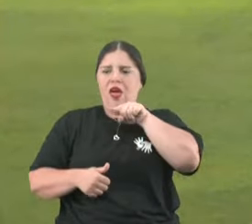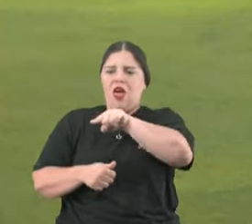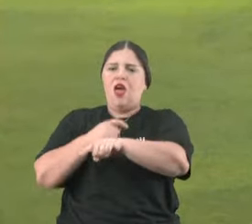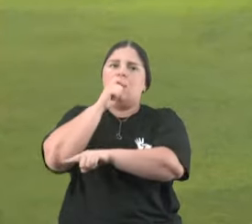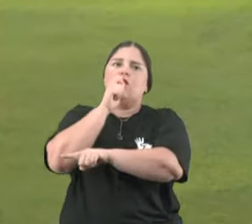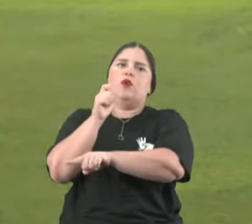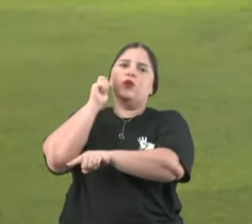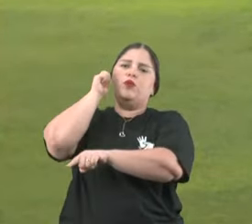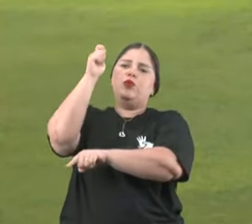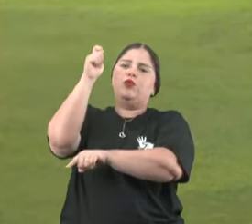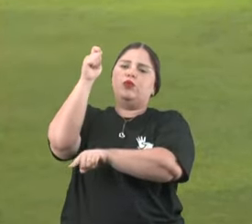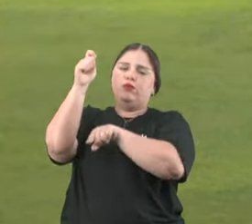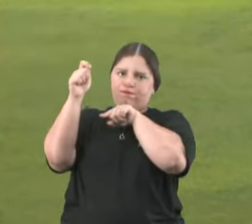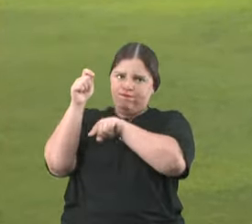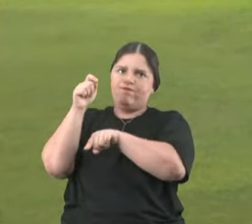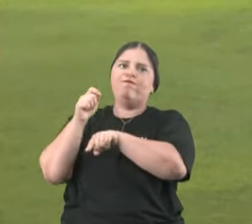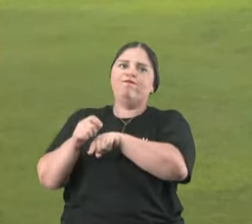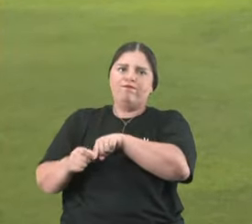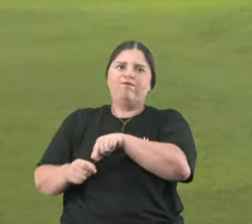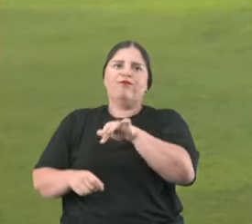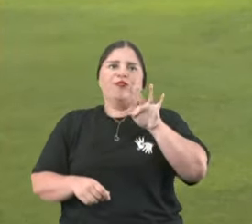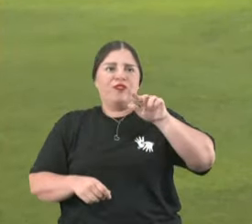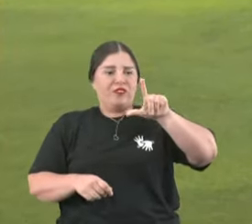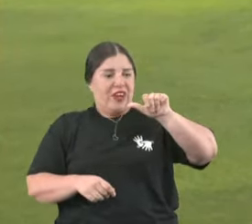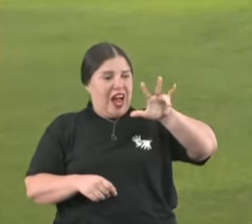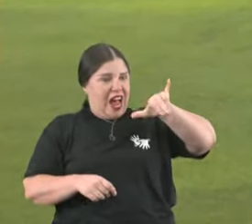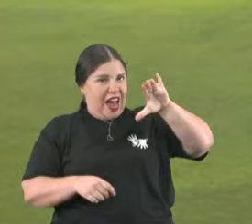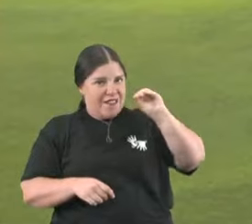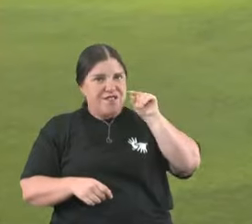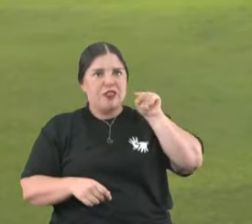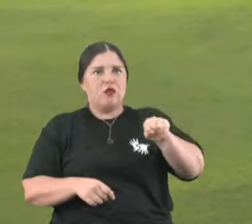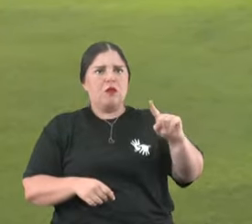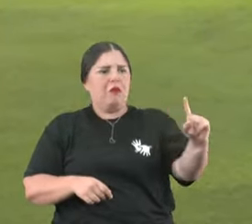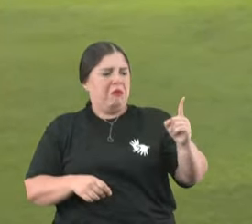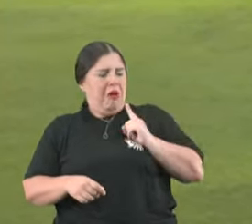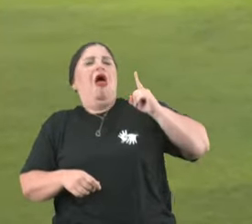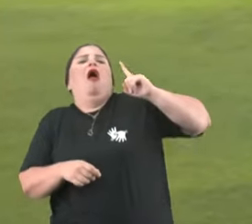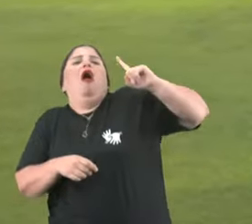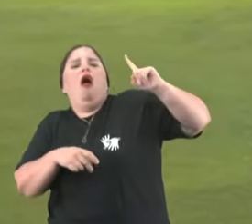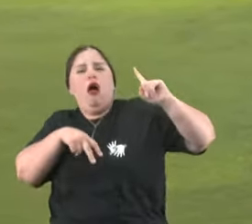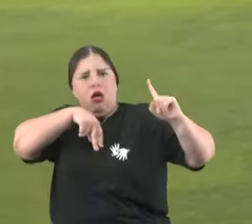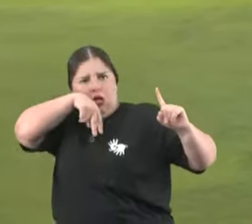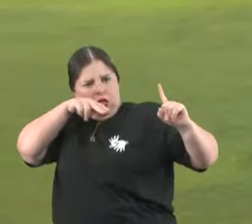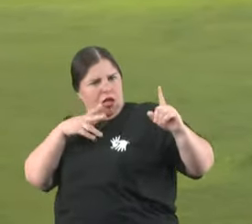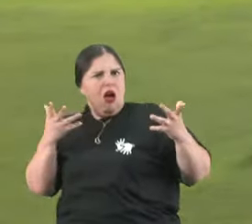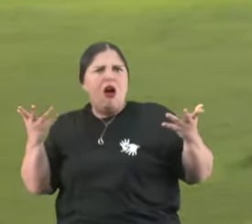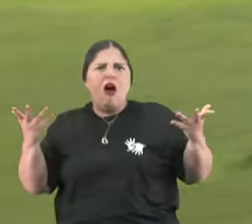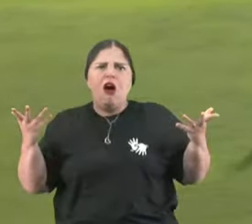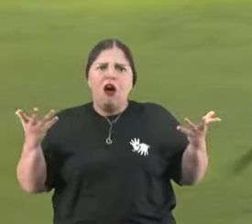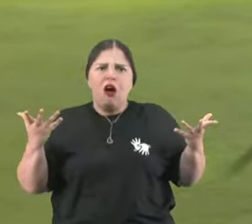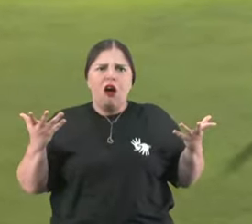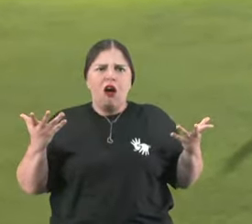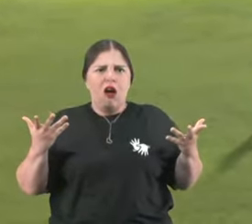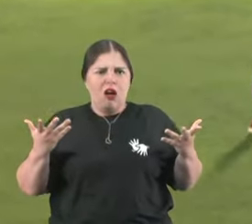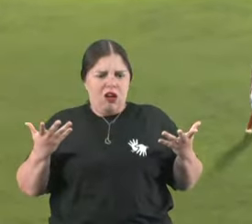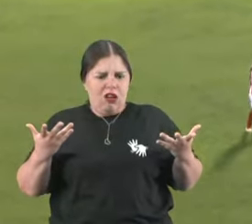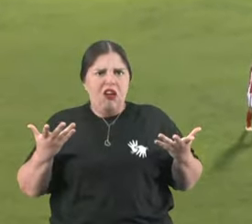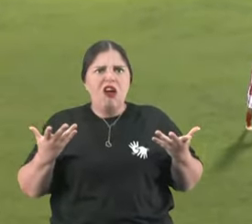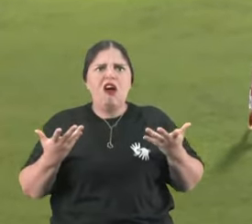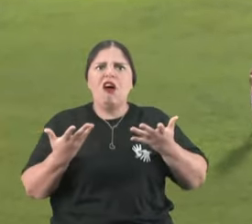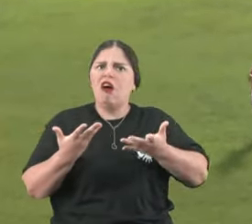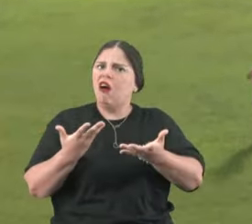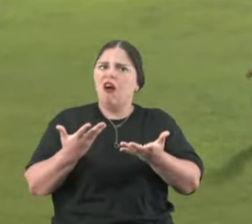tomou cartão agora por essa chegada mais forte no Heron, que entrou há pouco e pelo jeito já vai